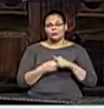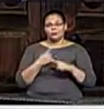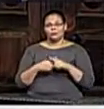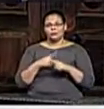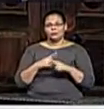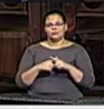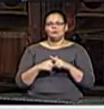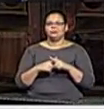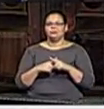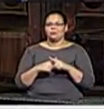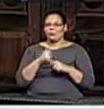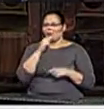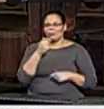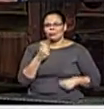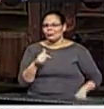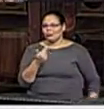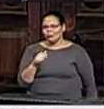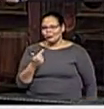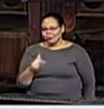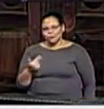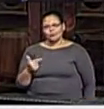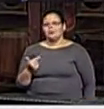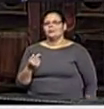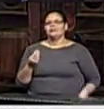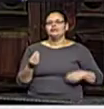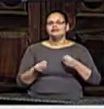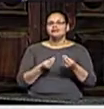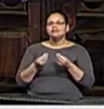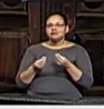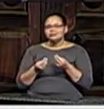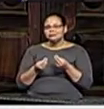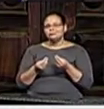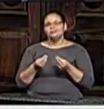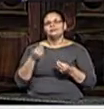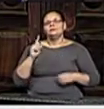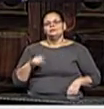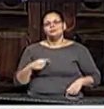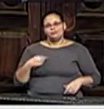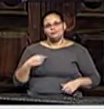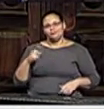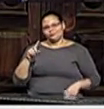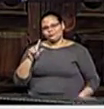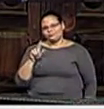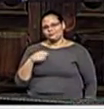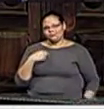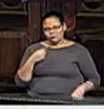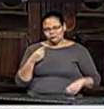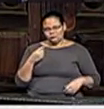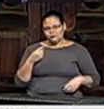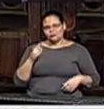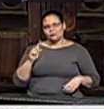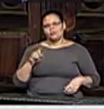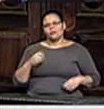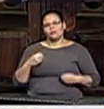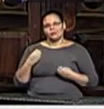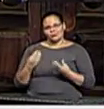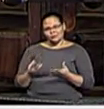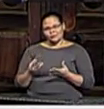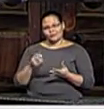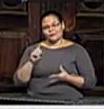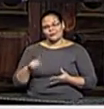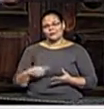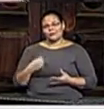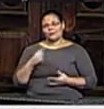nenhuma delas tem sustentação na lógica que deva exatamente